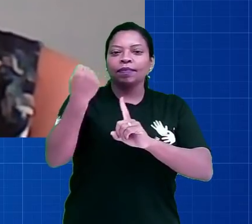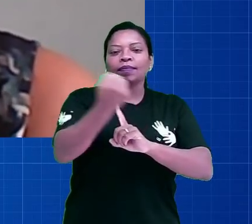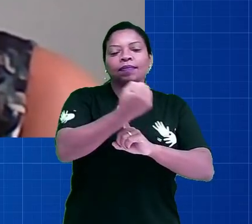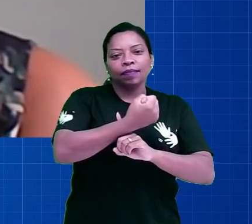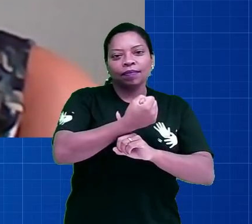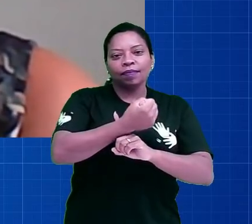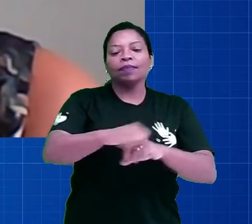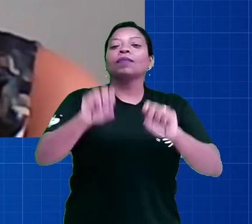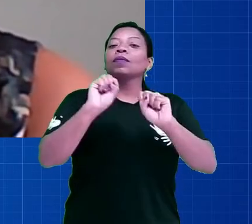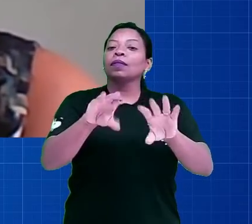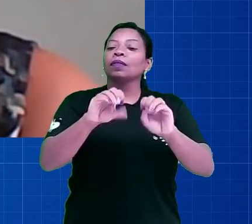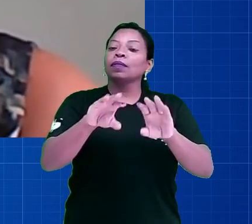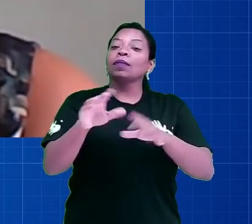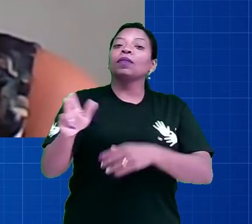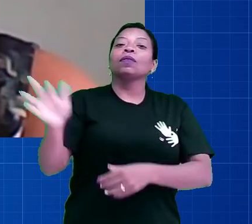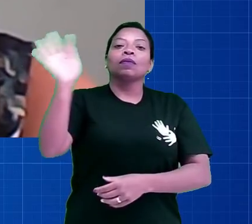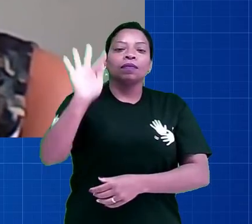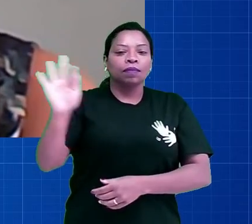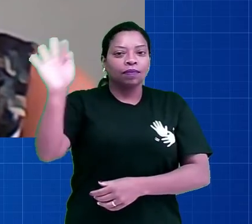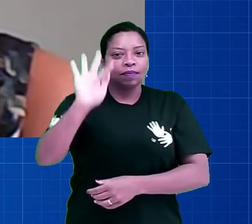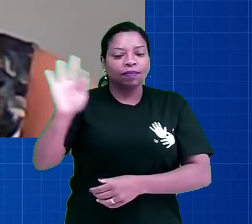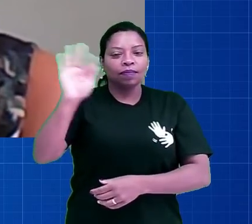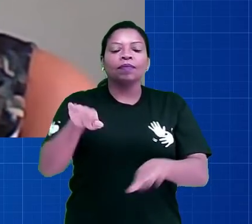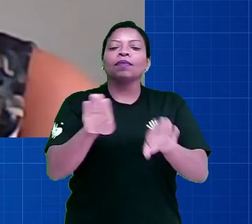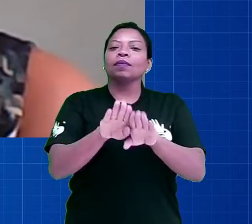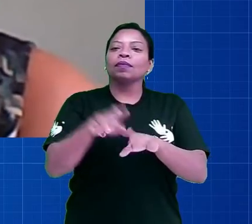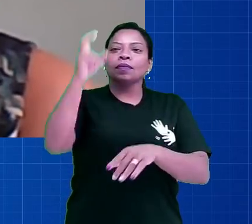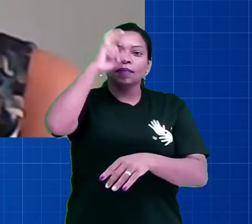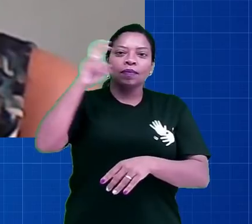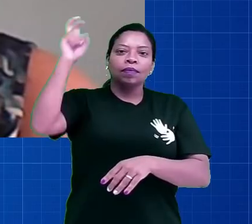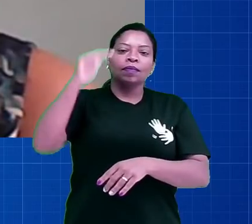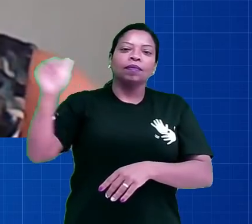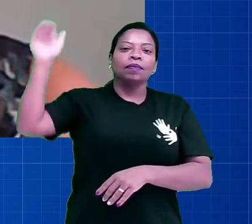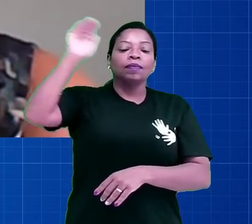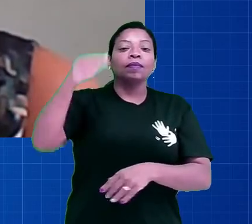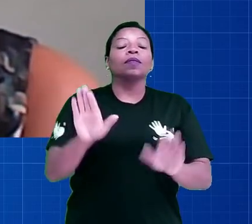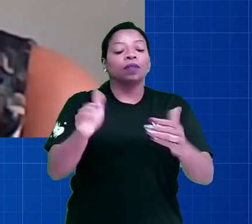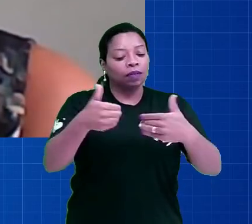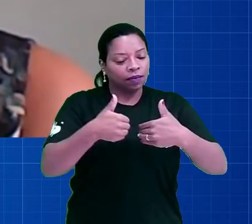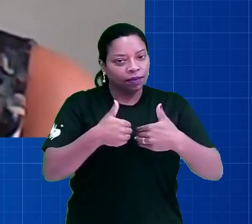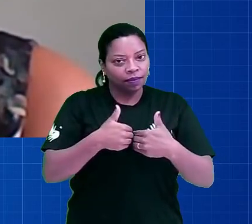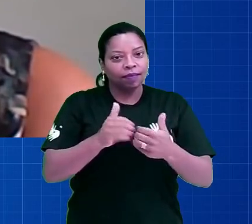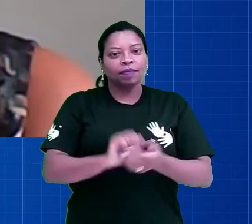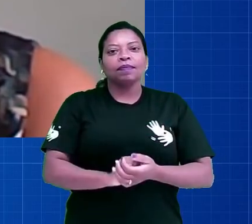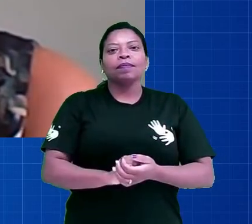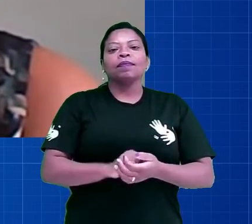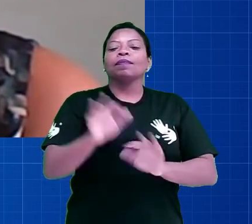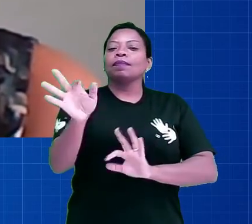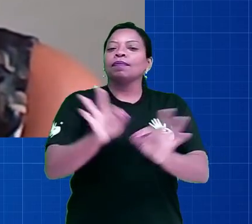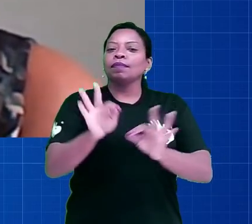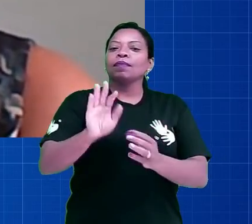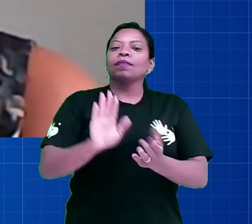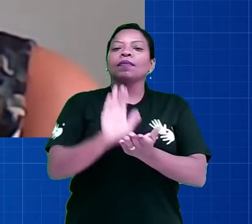superior, acessibilidade, altas habilidades e superdotação e transtorno do espectro autista. Coordenou o